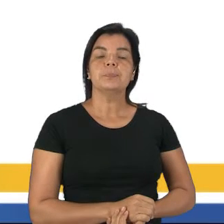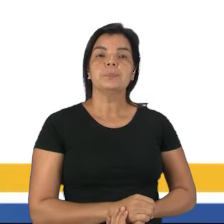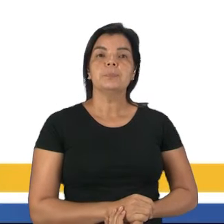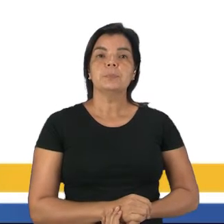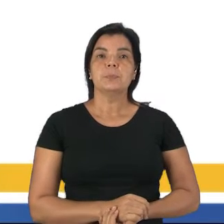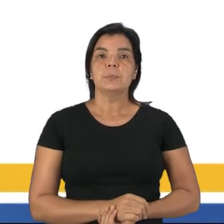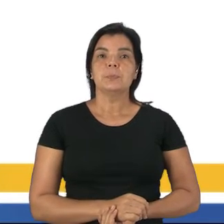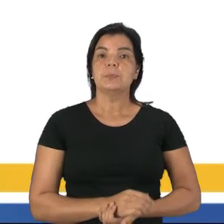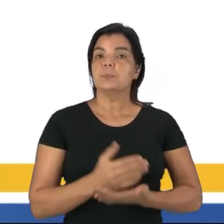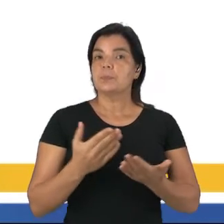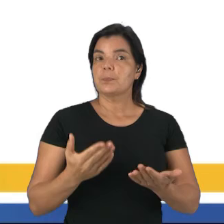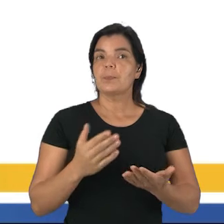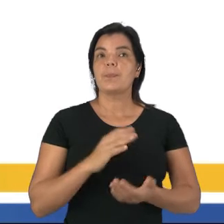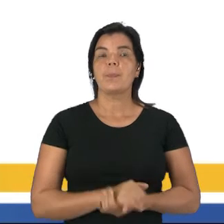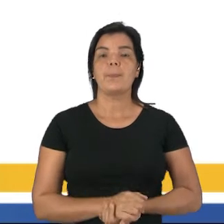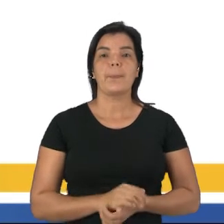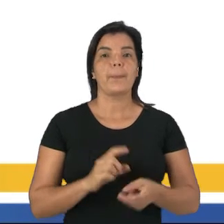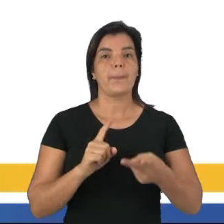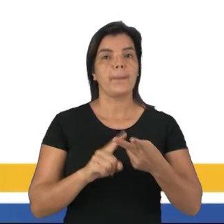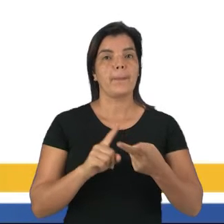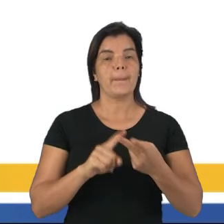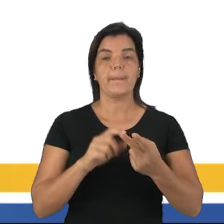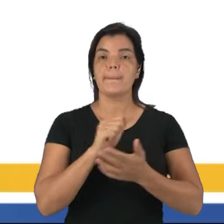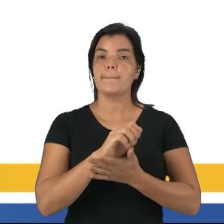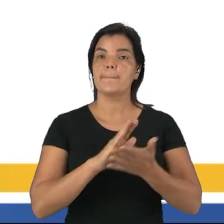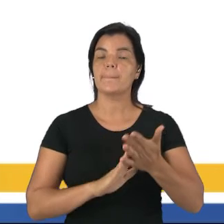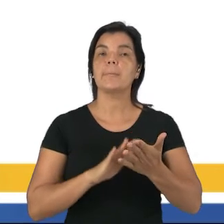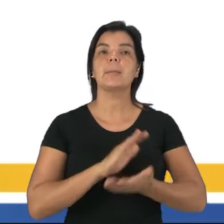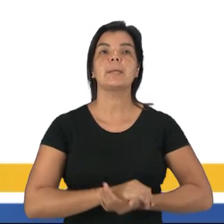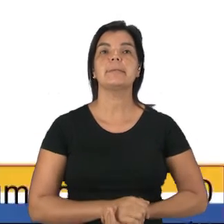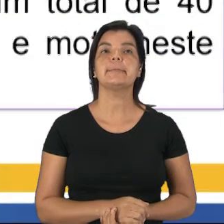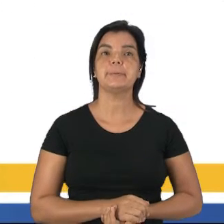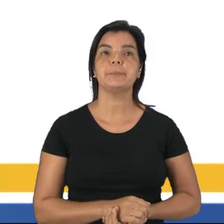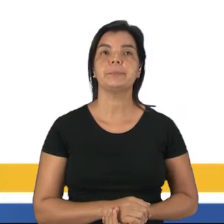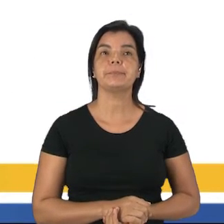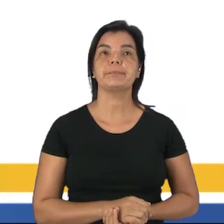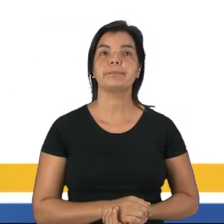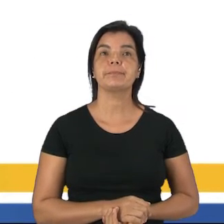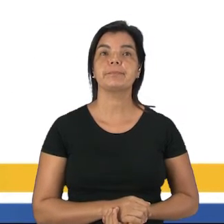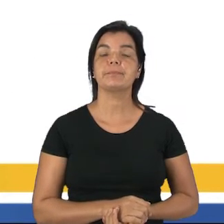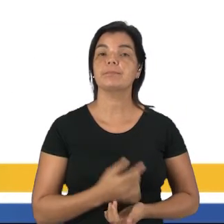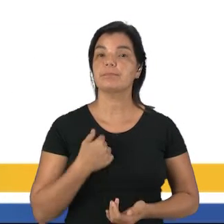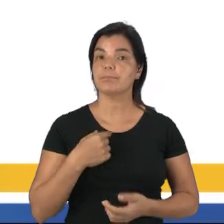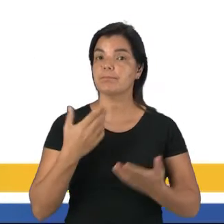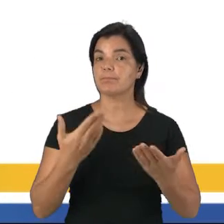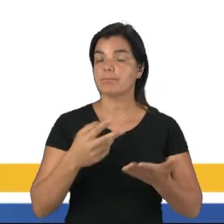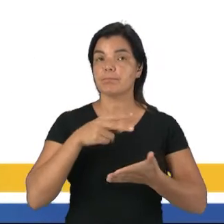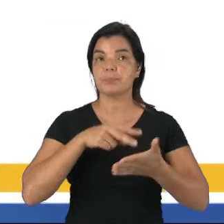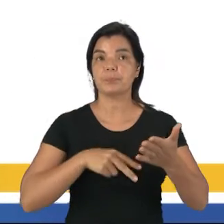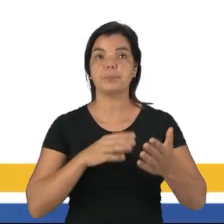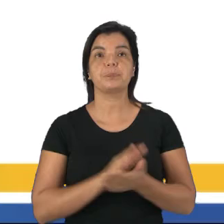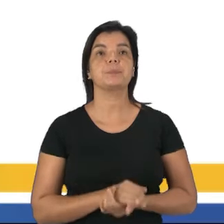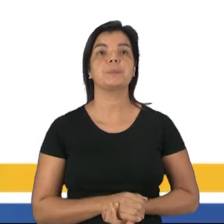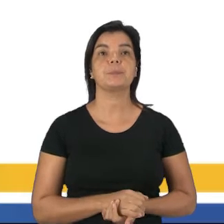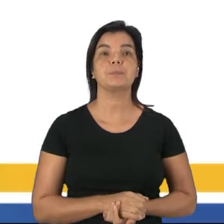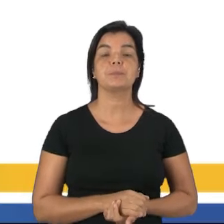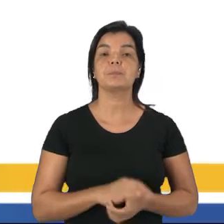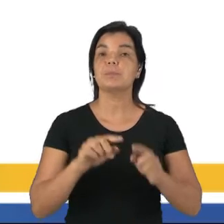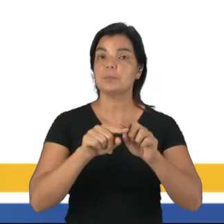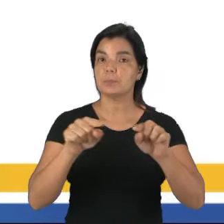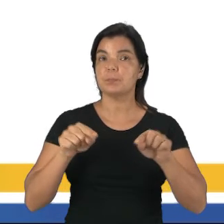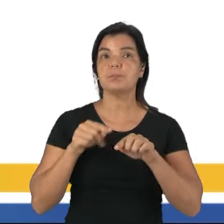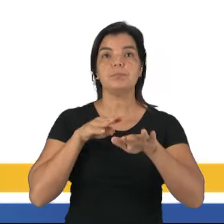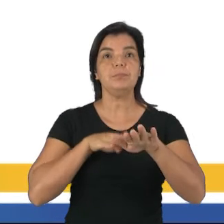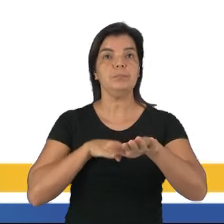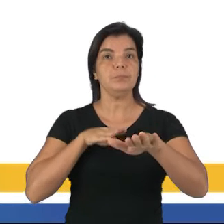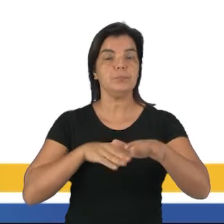Tranquilo? Então, feito o primeiro, vamos para o segundo. Vamos fazer a seguinte leitura, pessoal. Em